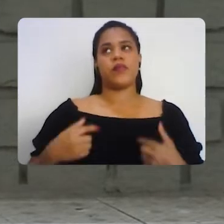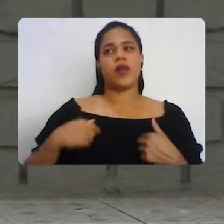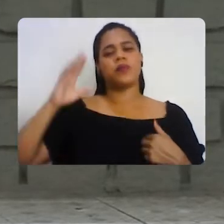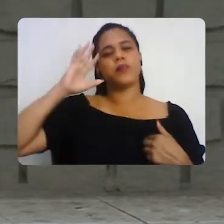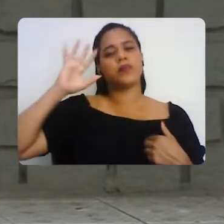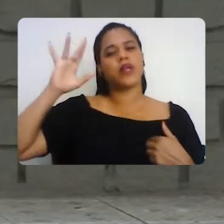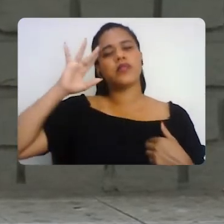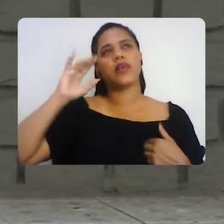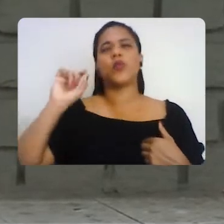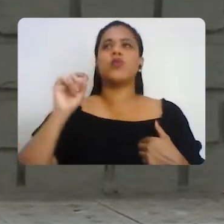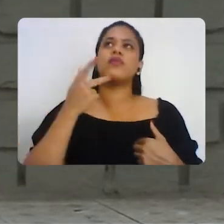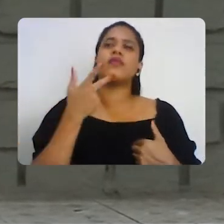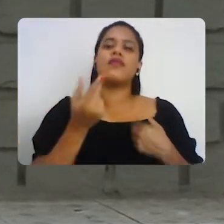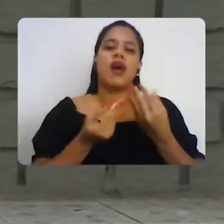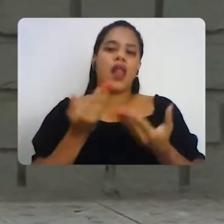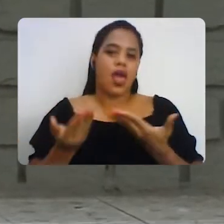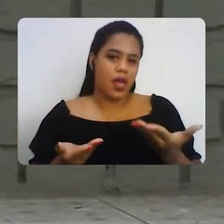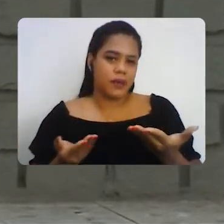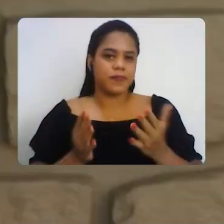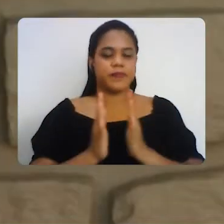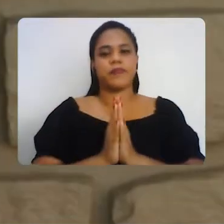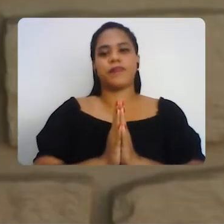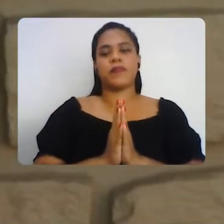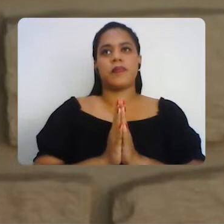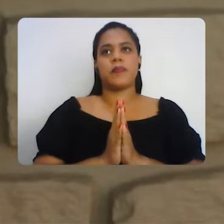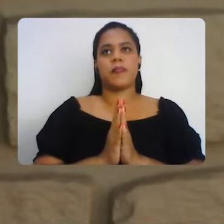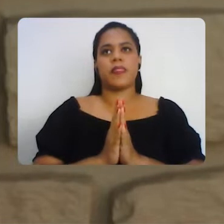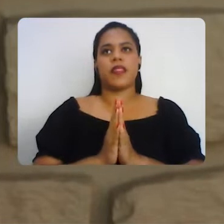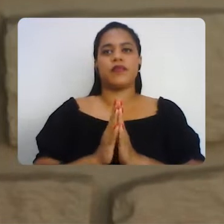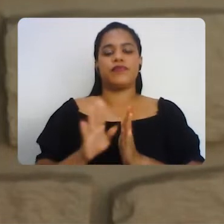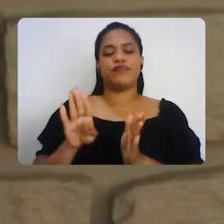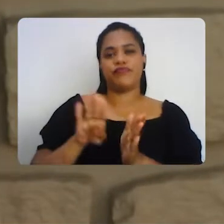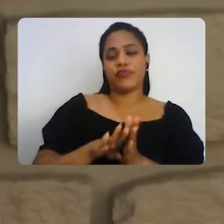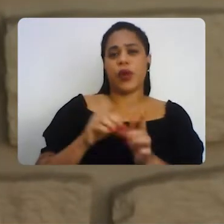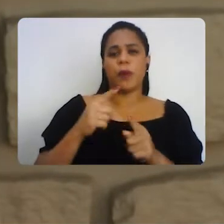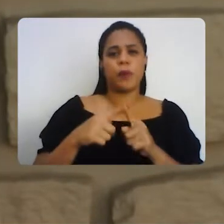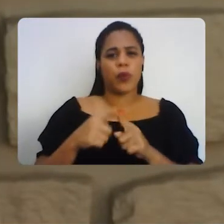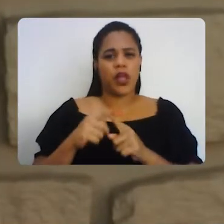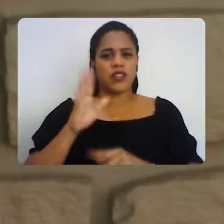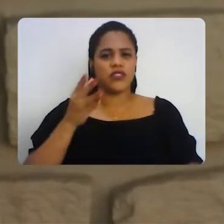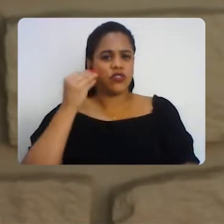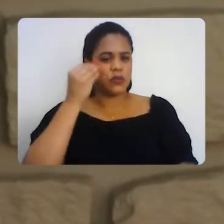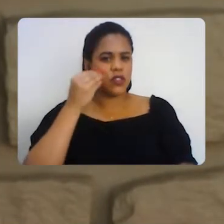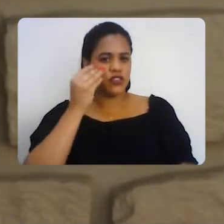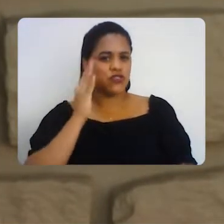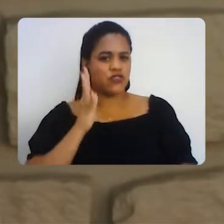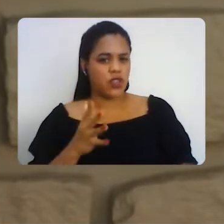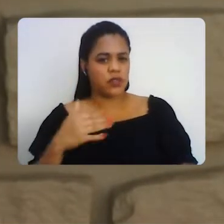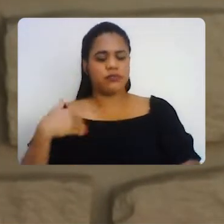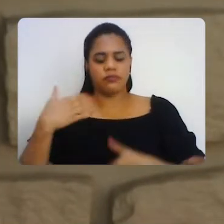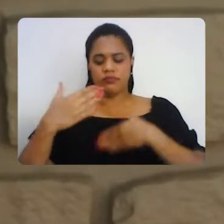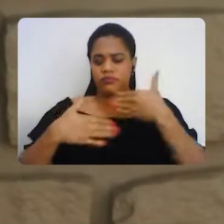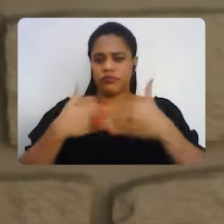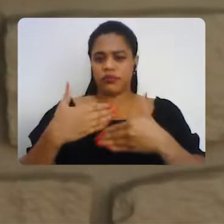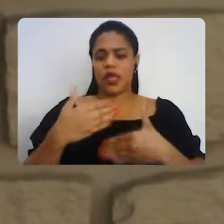Eu vim pensando, na verdade, o que falar e não achei direito, porque é uma das experiências, assim,